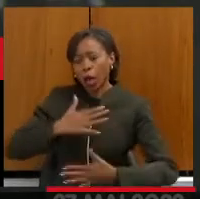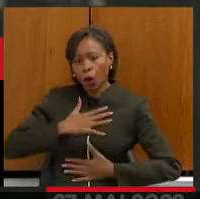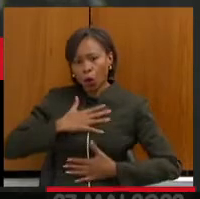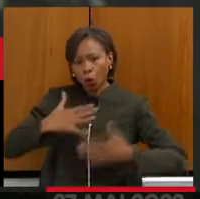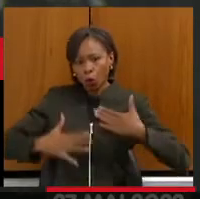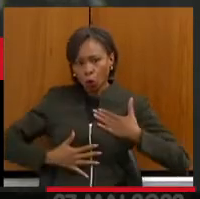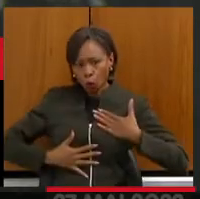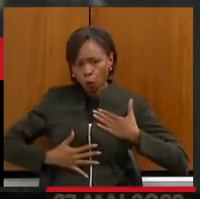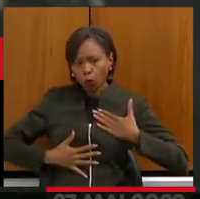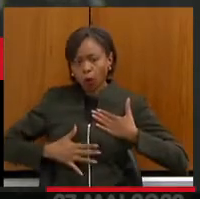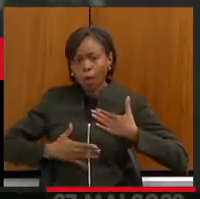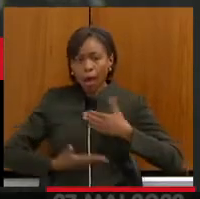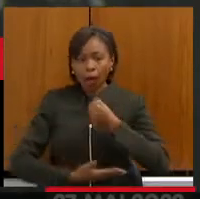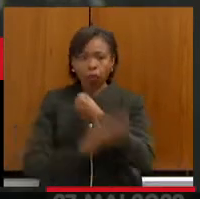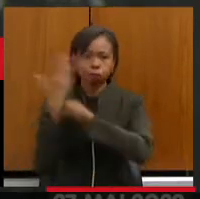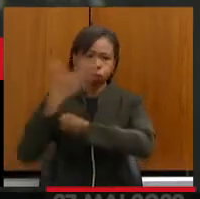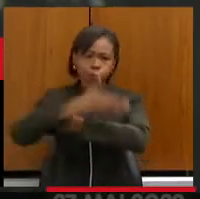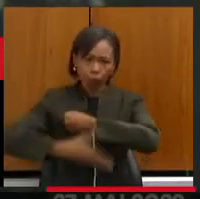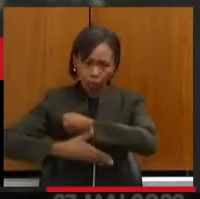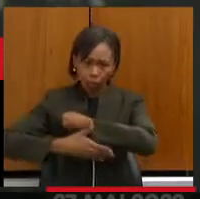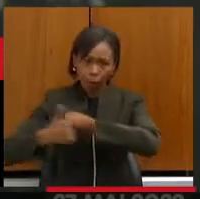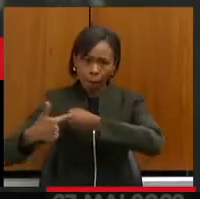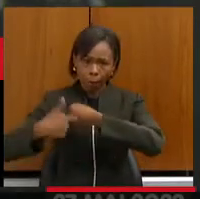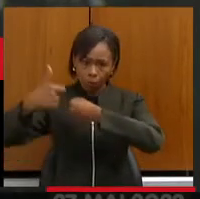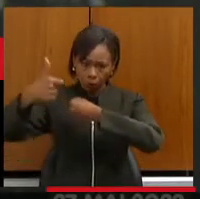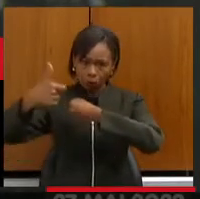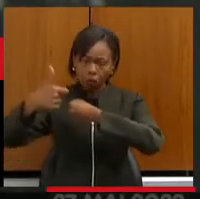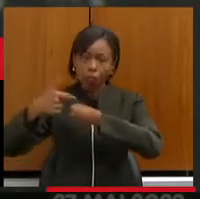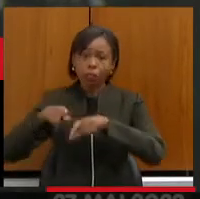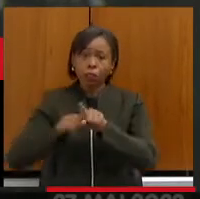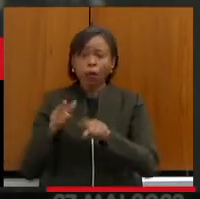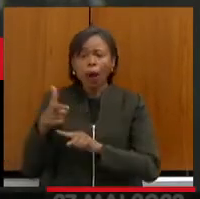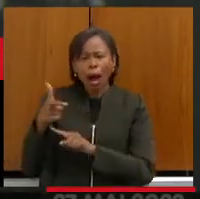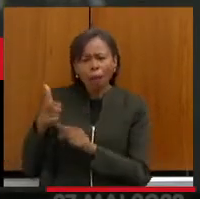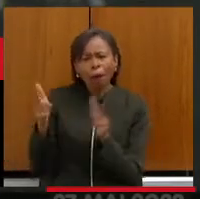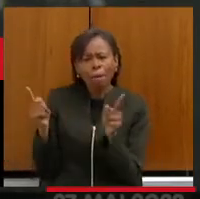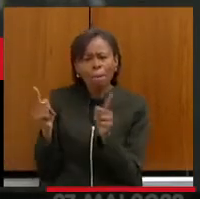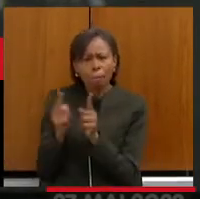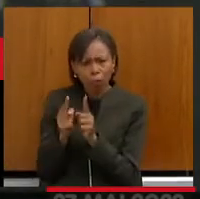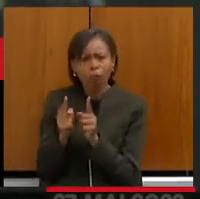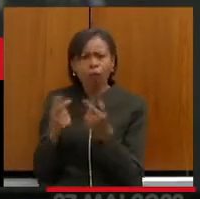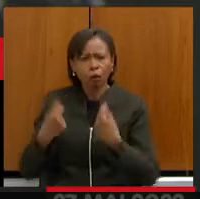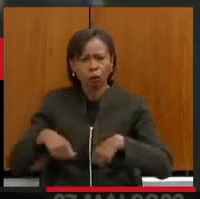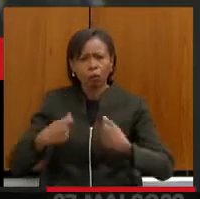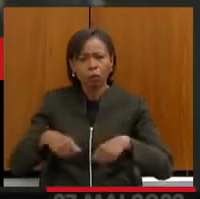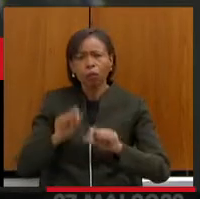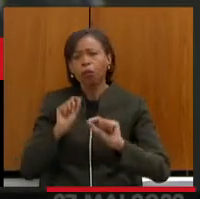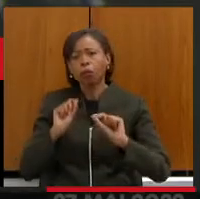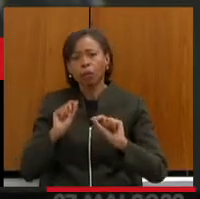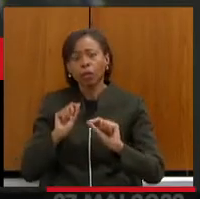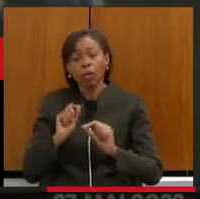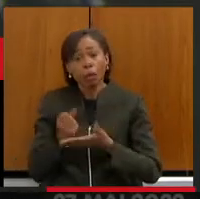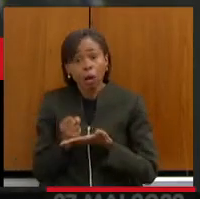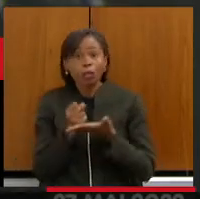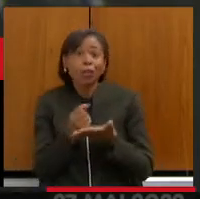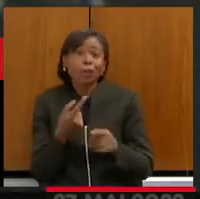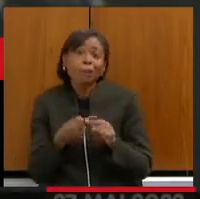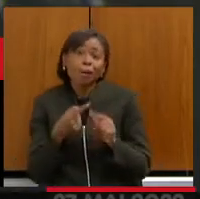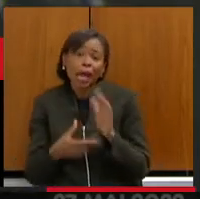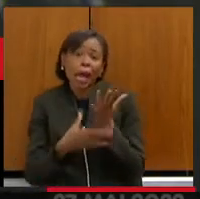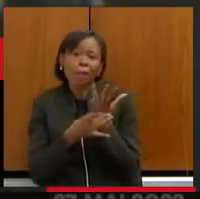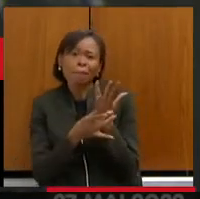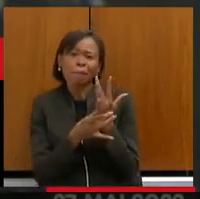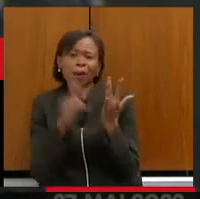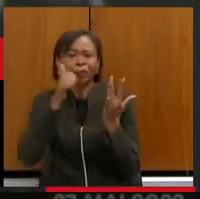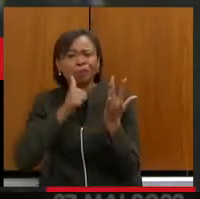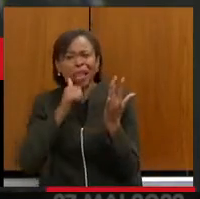de Balas para nossa e uma arma menor que pudesse né atender ao Nosso a mão que às vezes é menor e